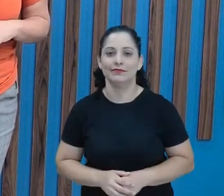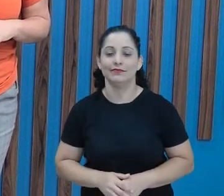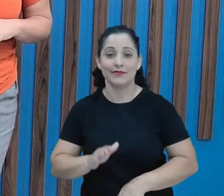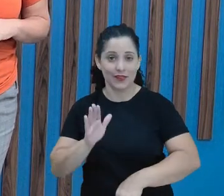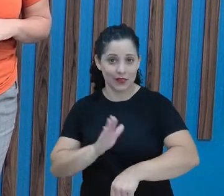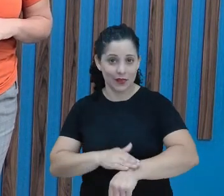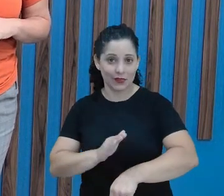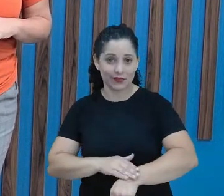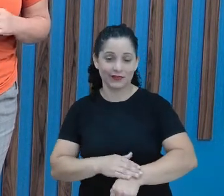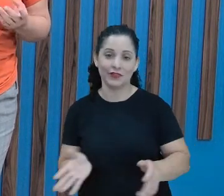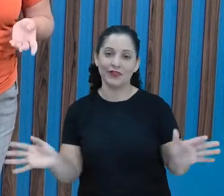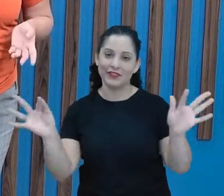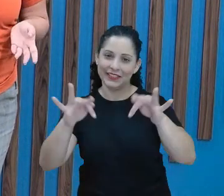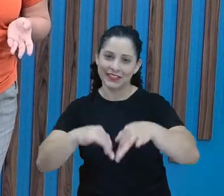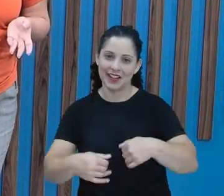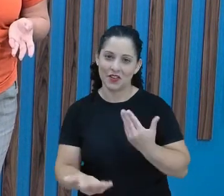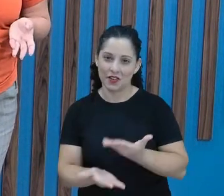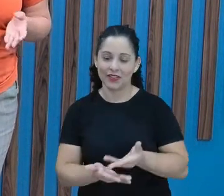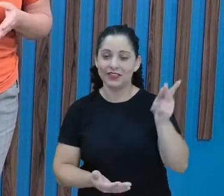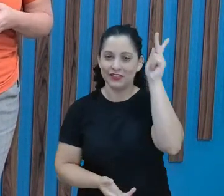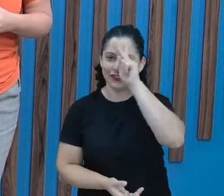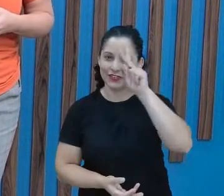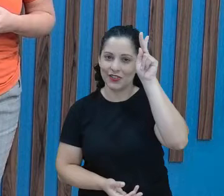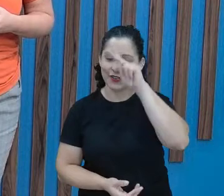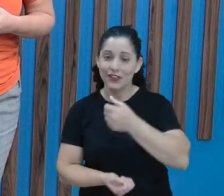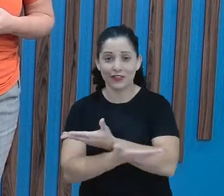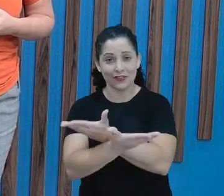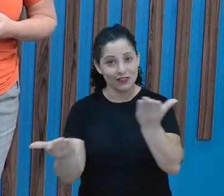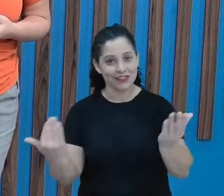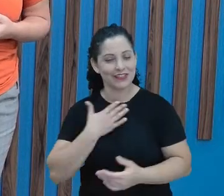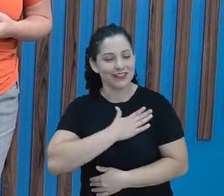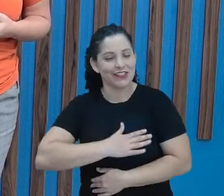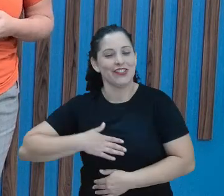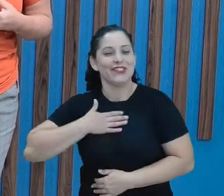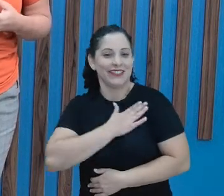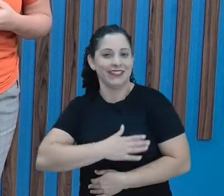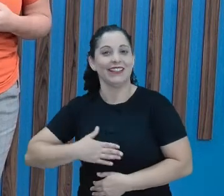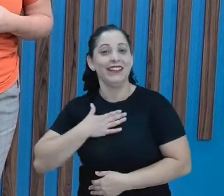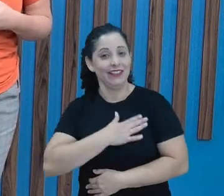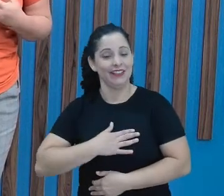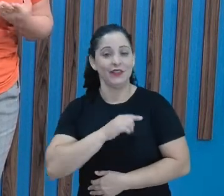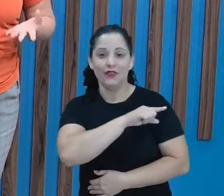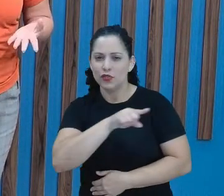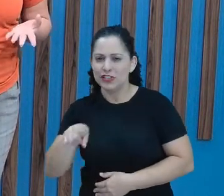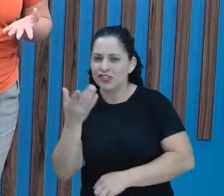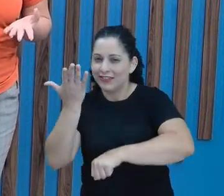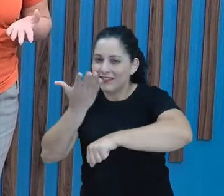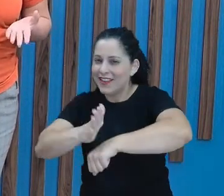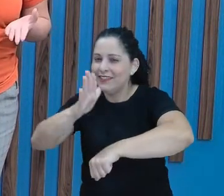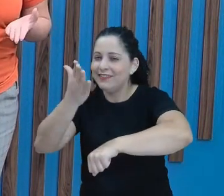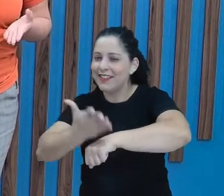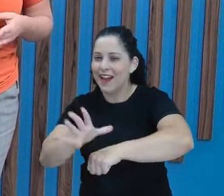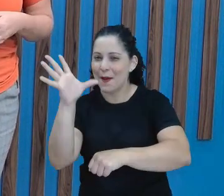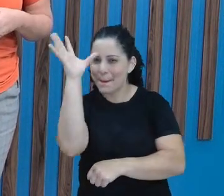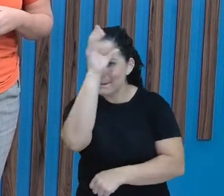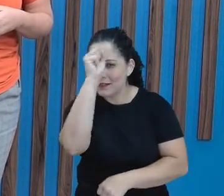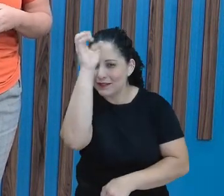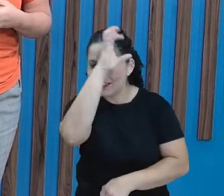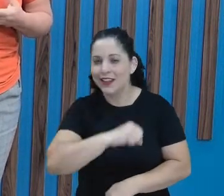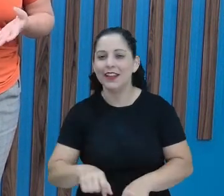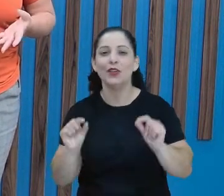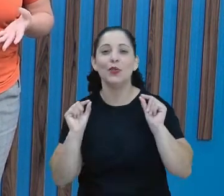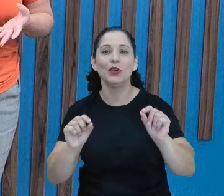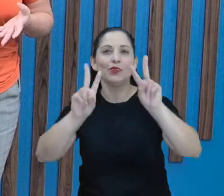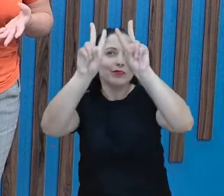Nossa aula vai ficando por aqui, nossa aula de história. Espero que vocês tenham gostado, espero que vocês treinem aí a aprender sobre